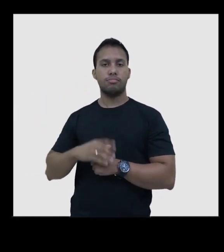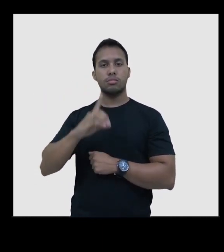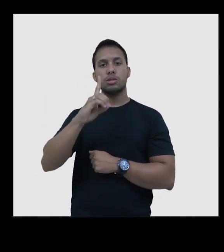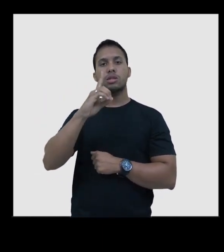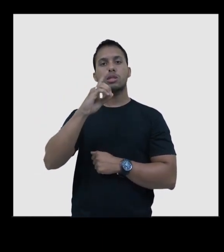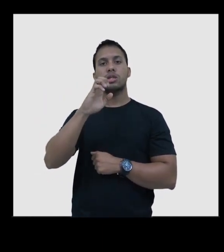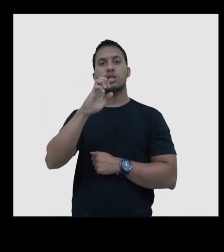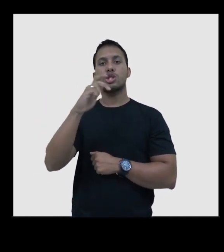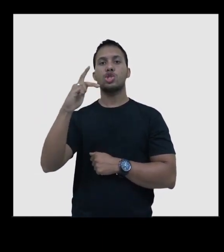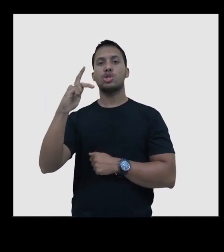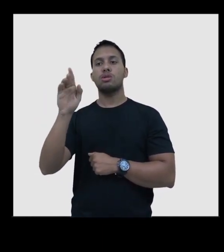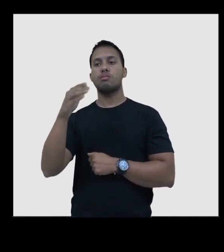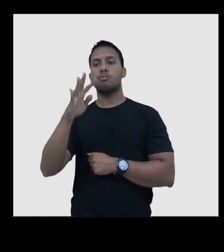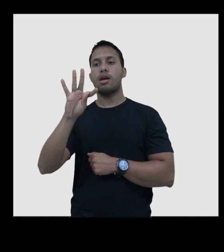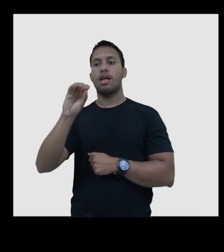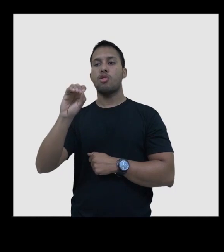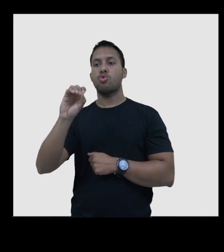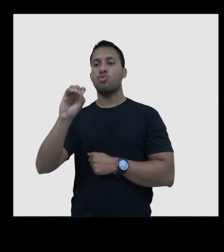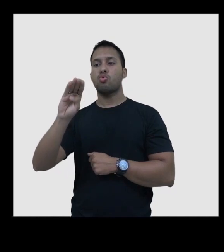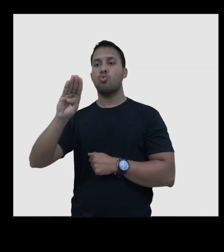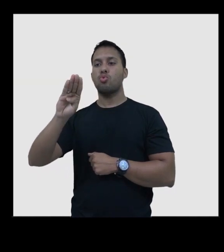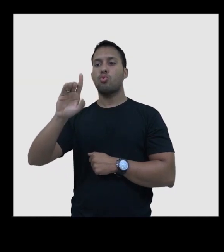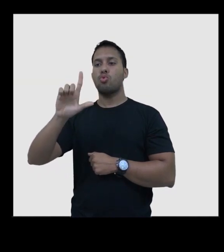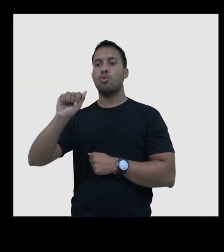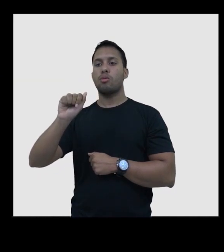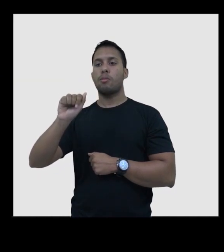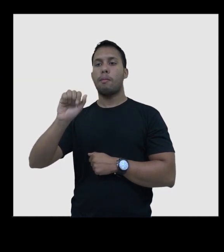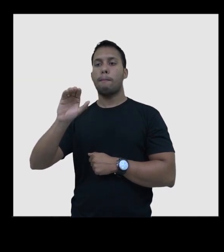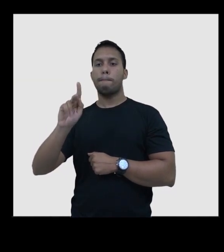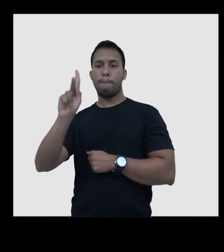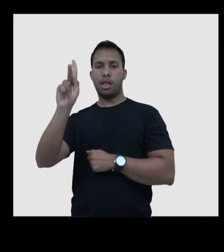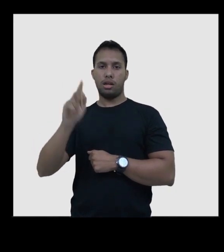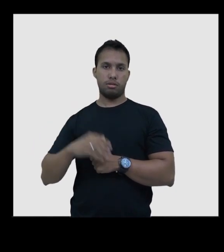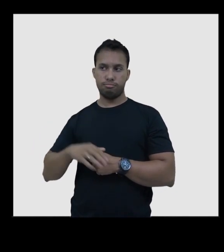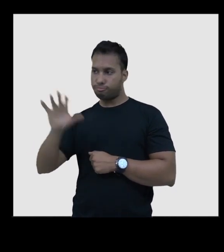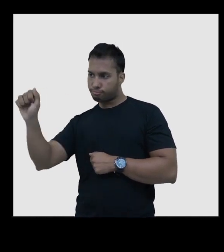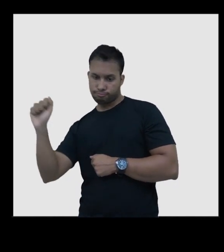Vou soltá-lo sobre o nosso corte. Ó.